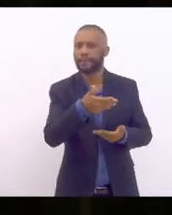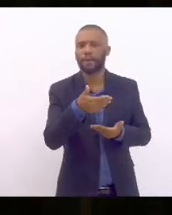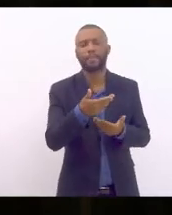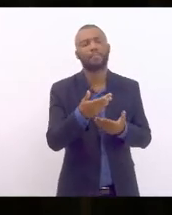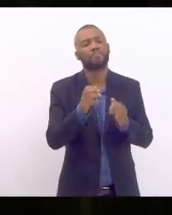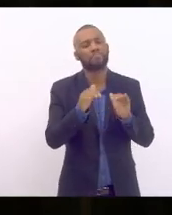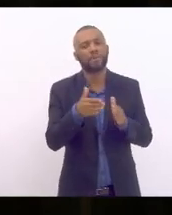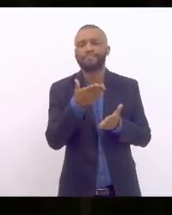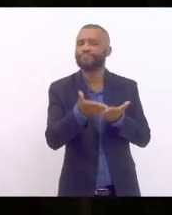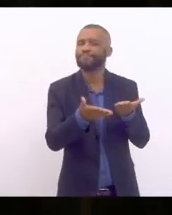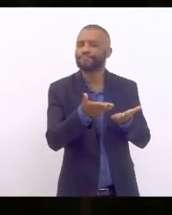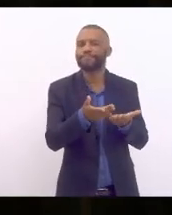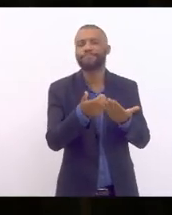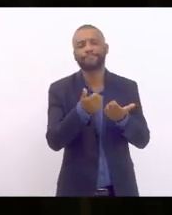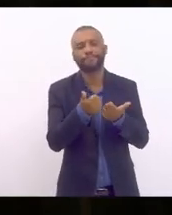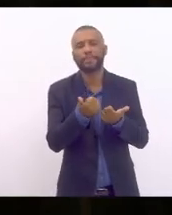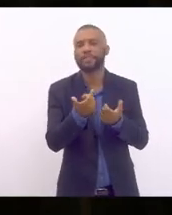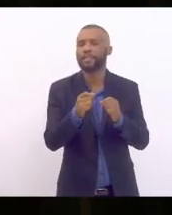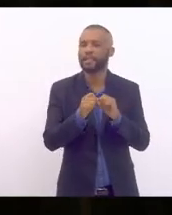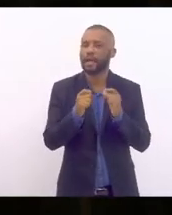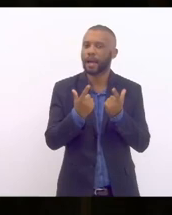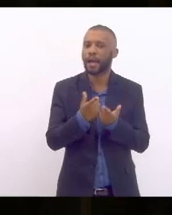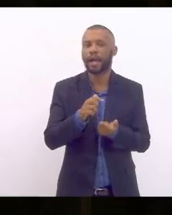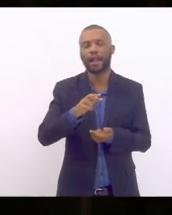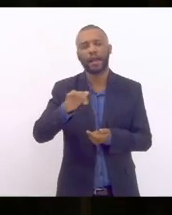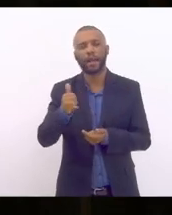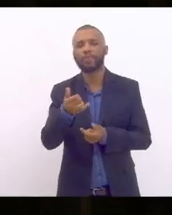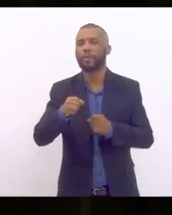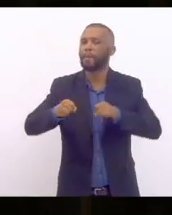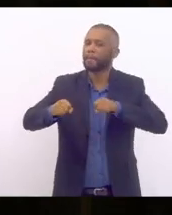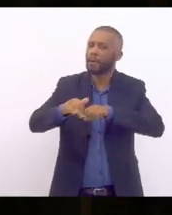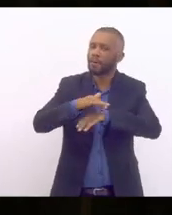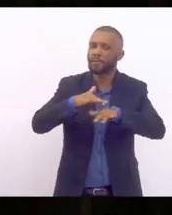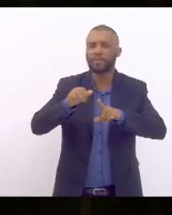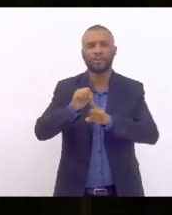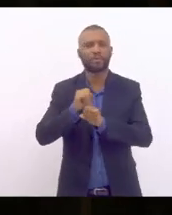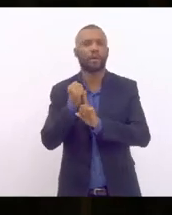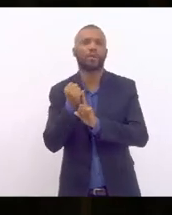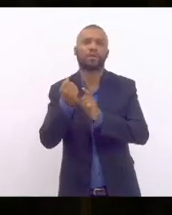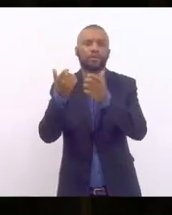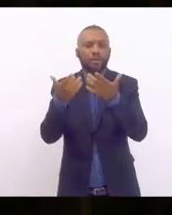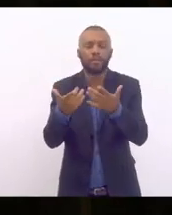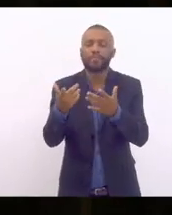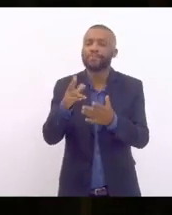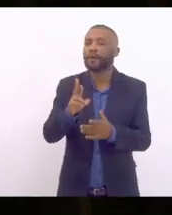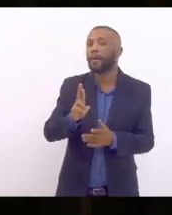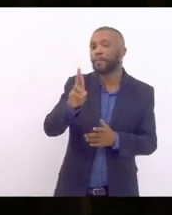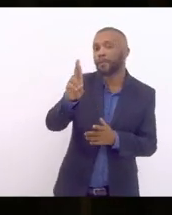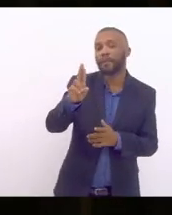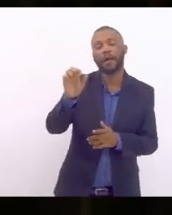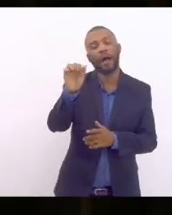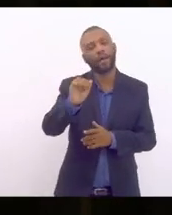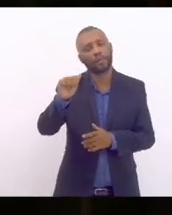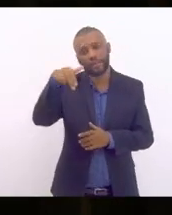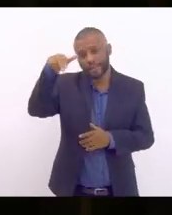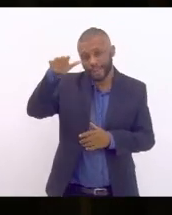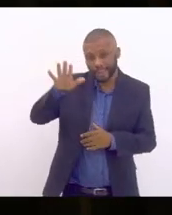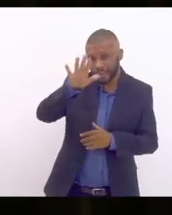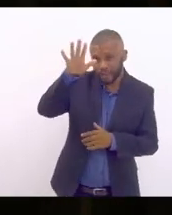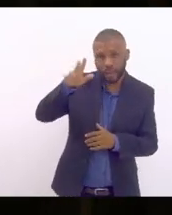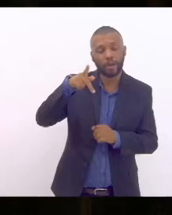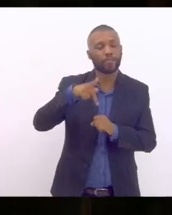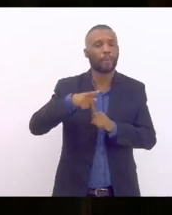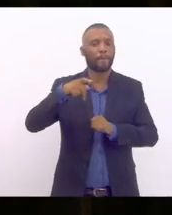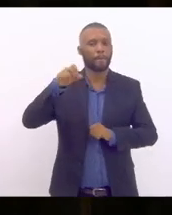muito bem a nossa casa em conta o movimento social e eu falo aqui na qualidade de representante da Associação Nacional de